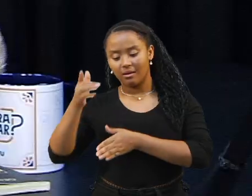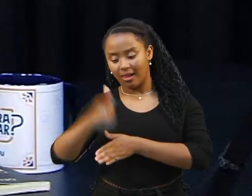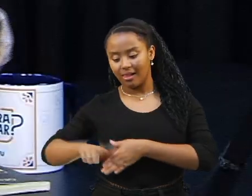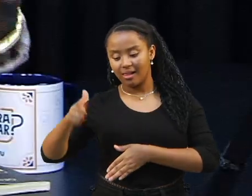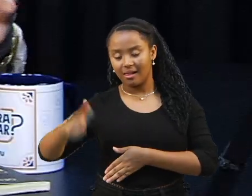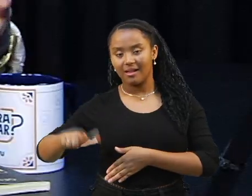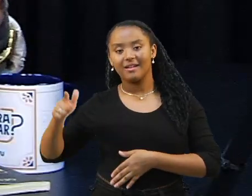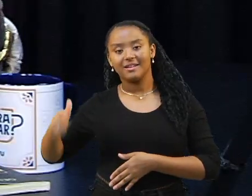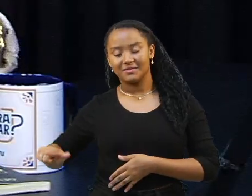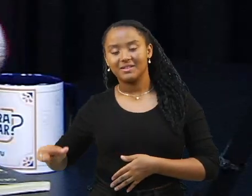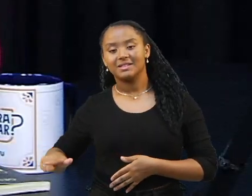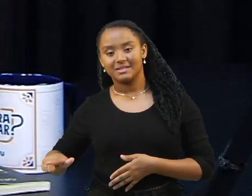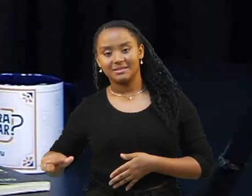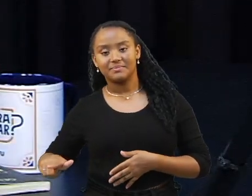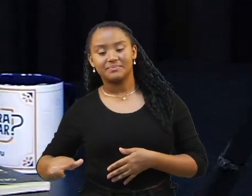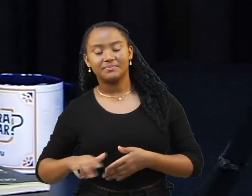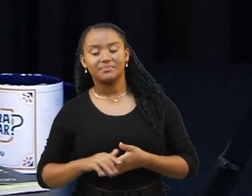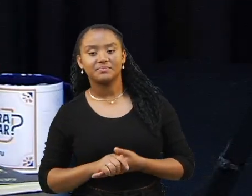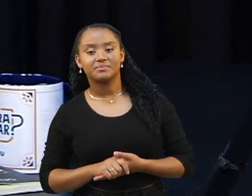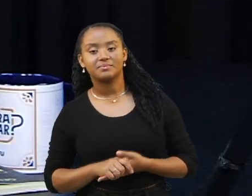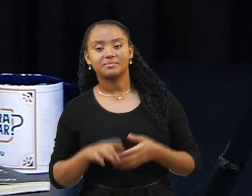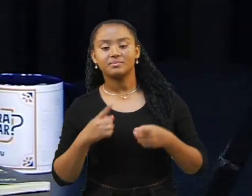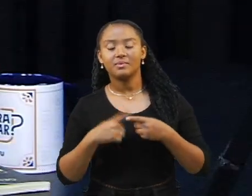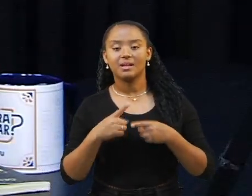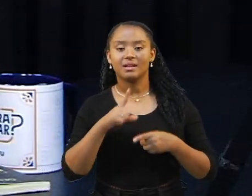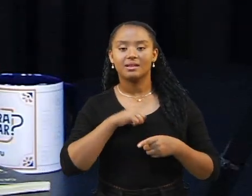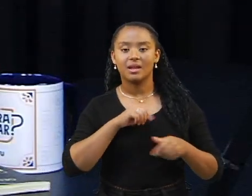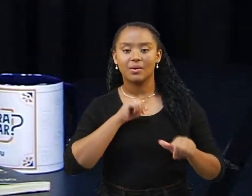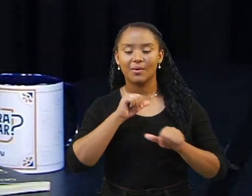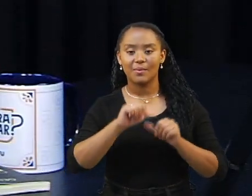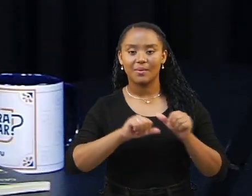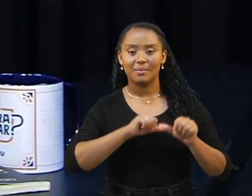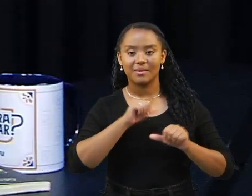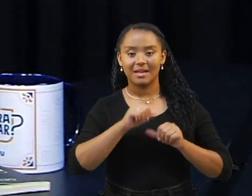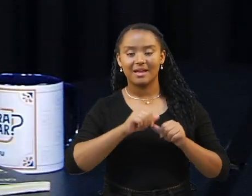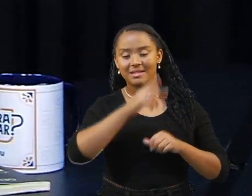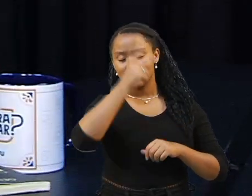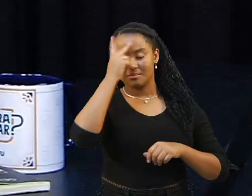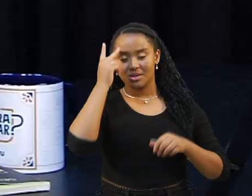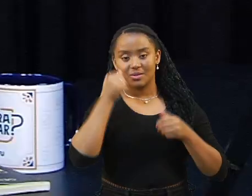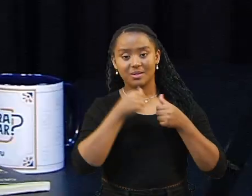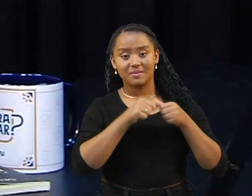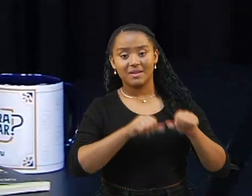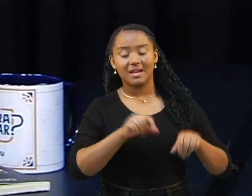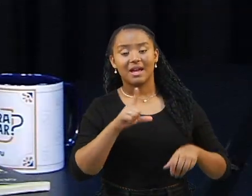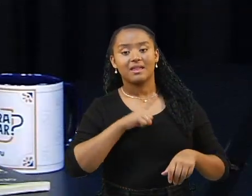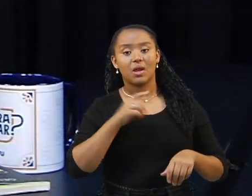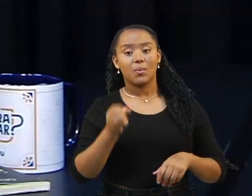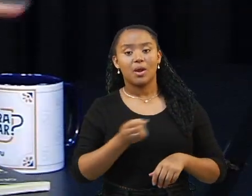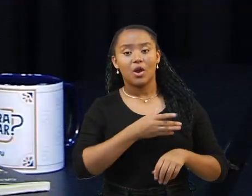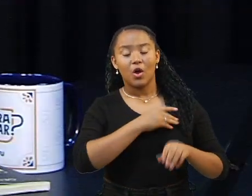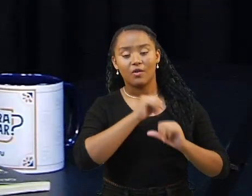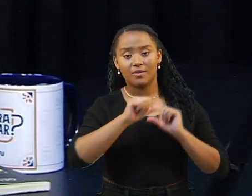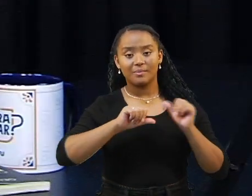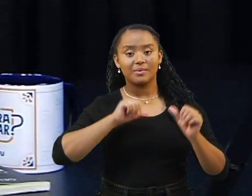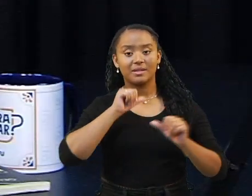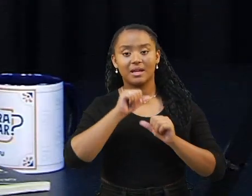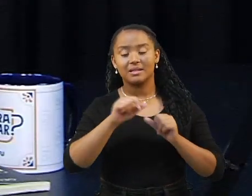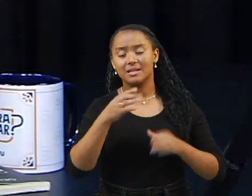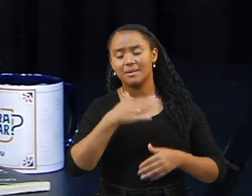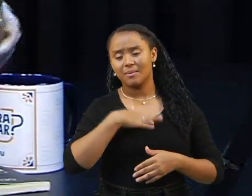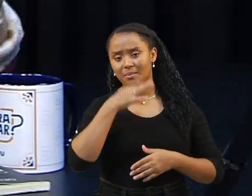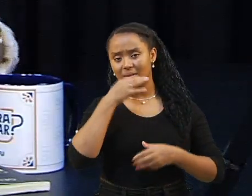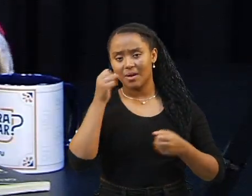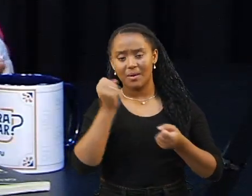uma renovação. Depois, o pessoal fica, há uma nova renovação. E eu acho isso